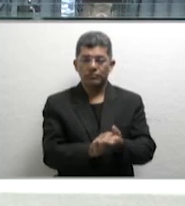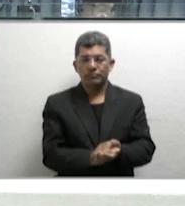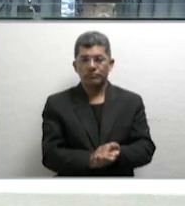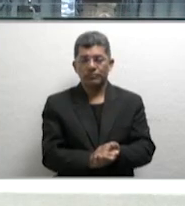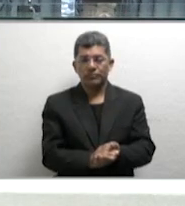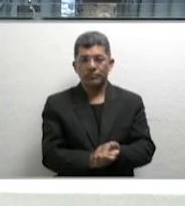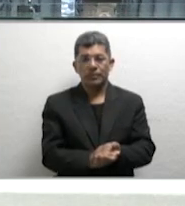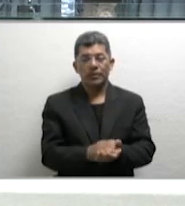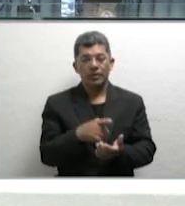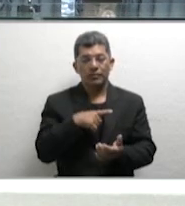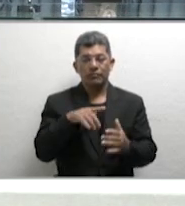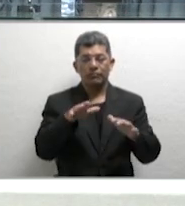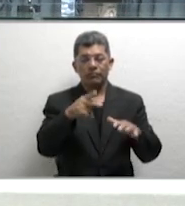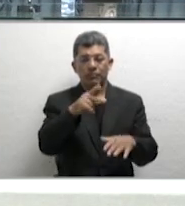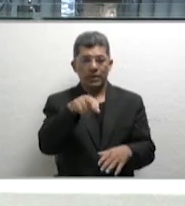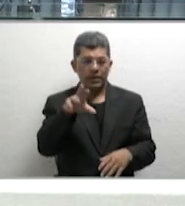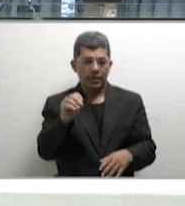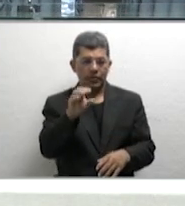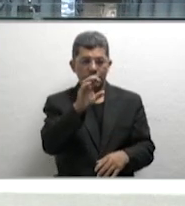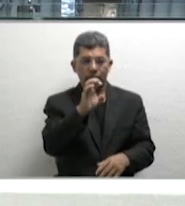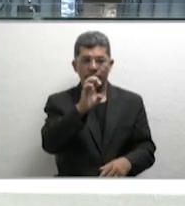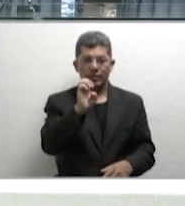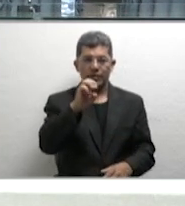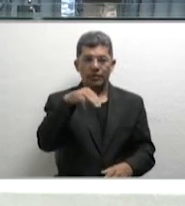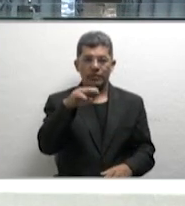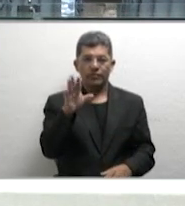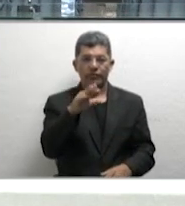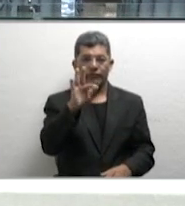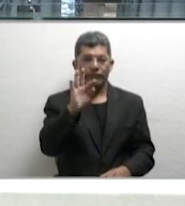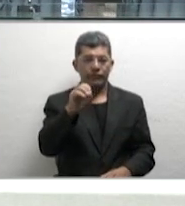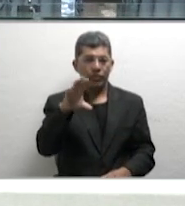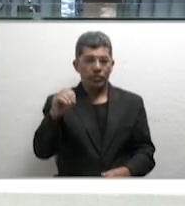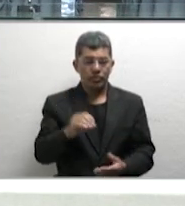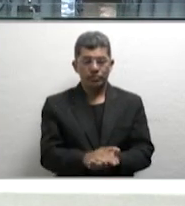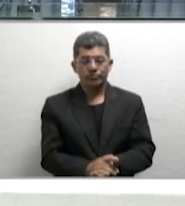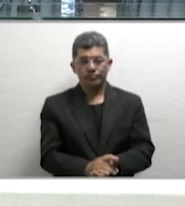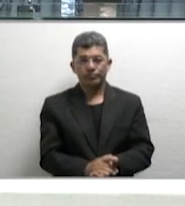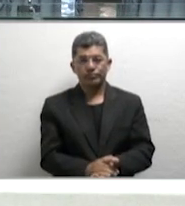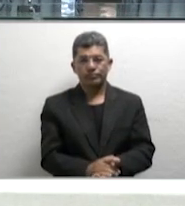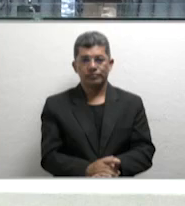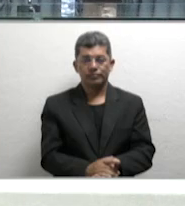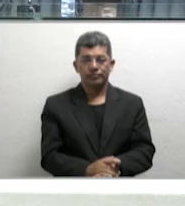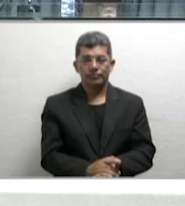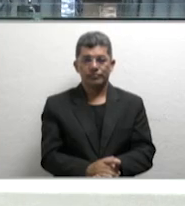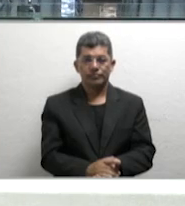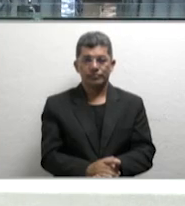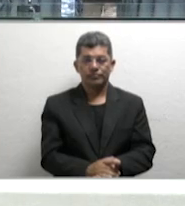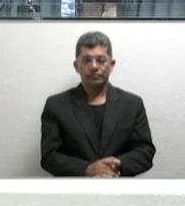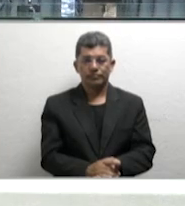plenário em foco. O dia a dia do Poder Legislativo em resumo.